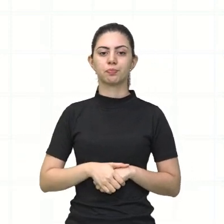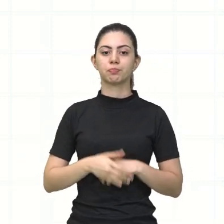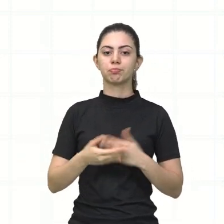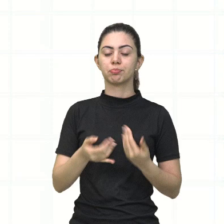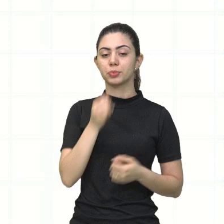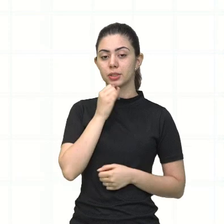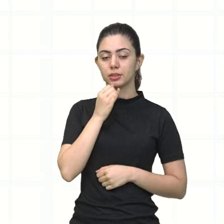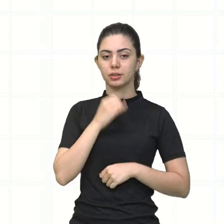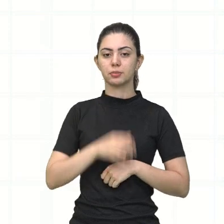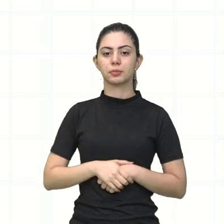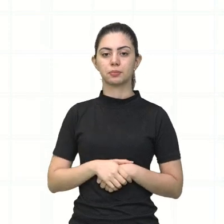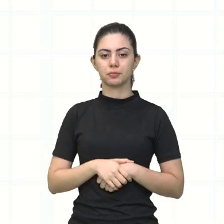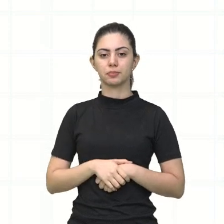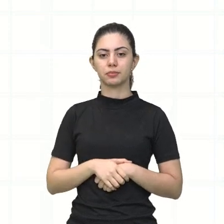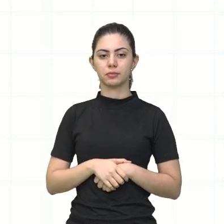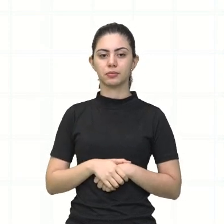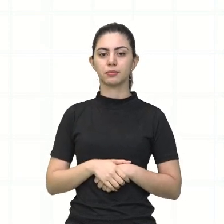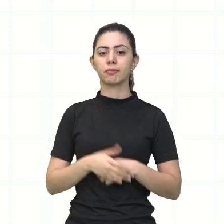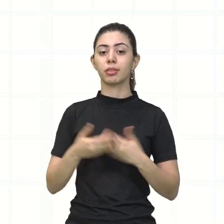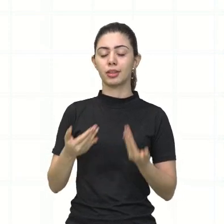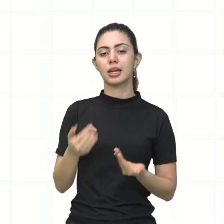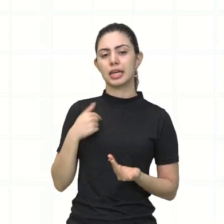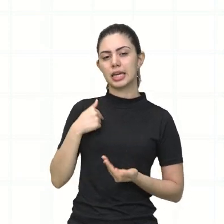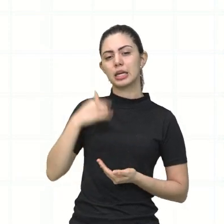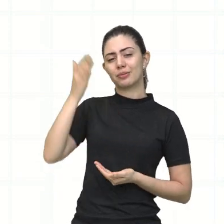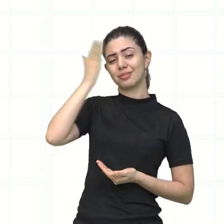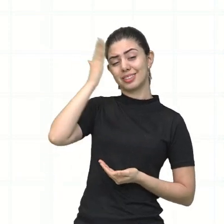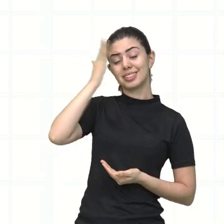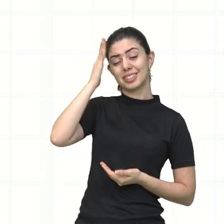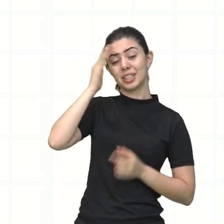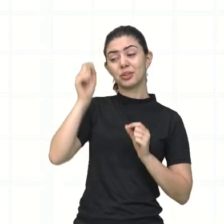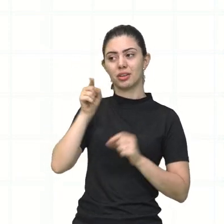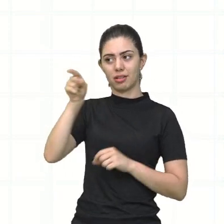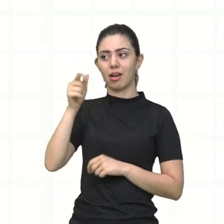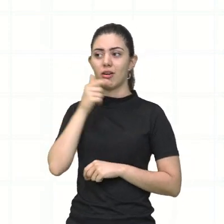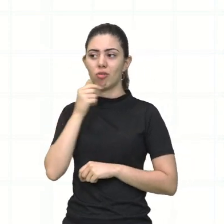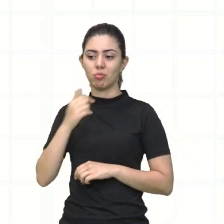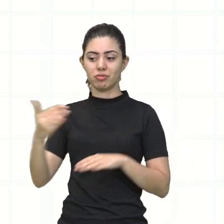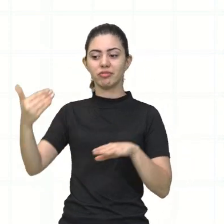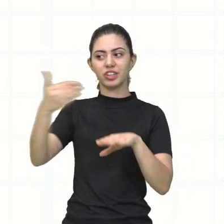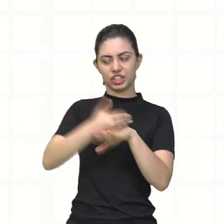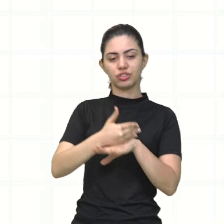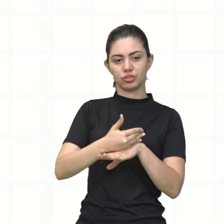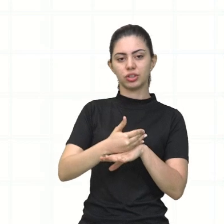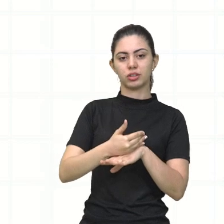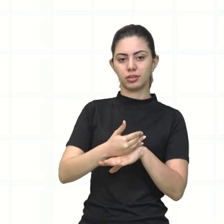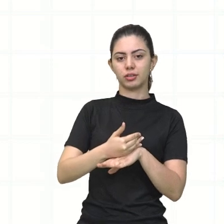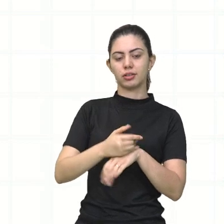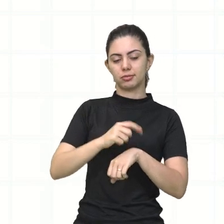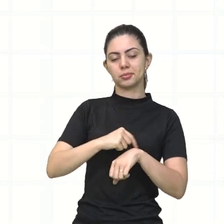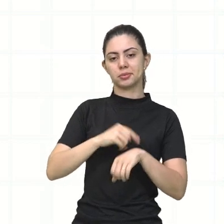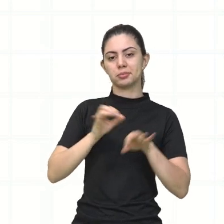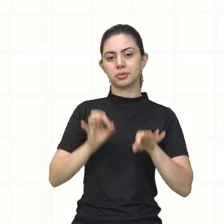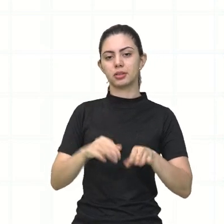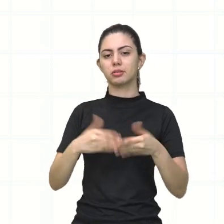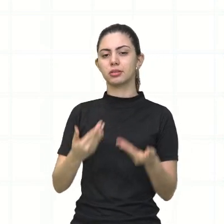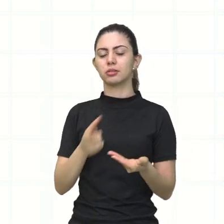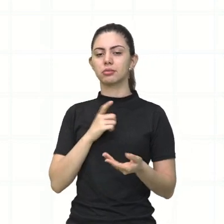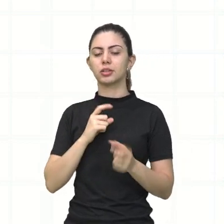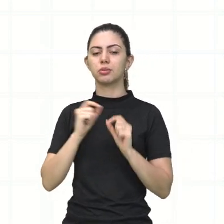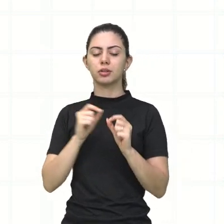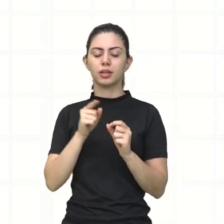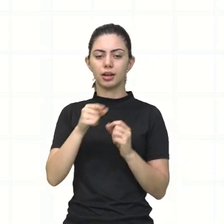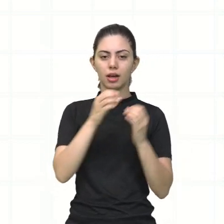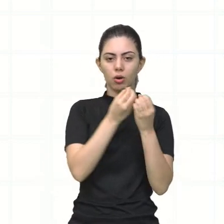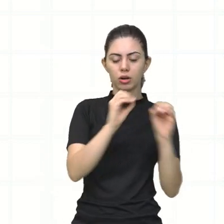certeza. Certeza de quê? De que ele chegará a tempo. Aqui ela está complementando o sentido dessa palavra